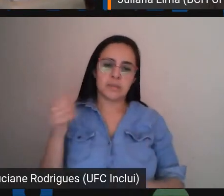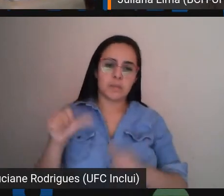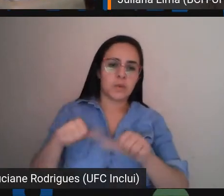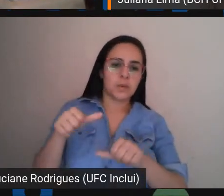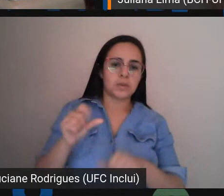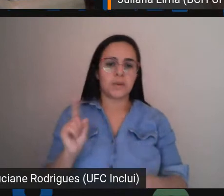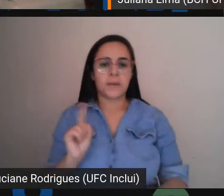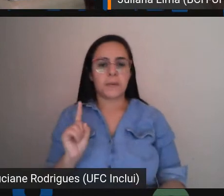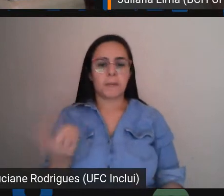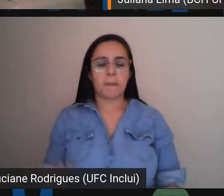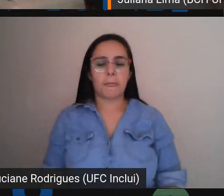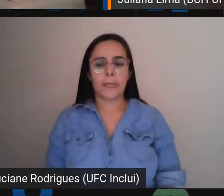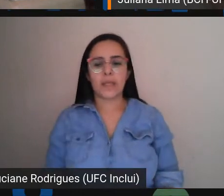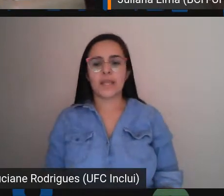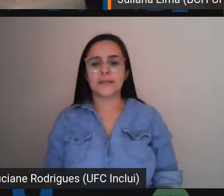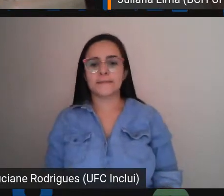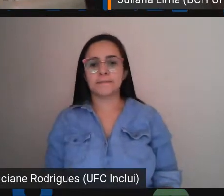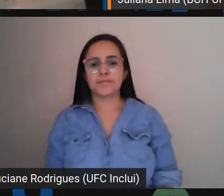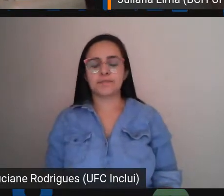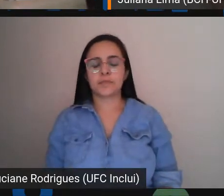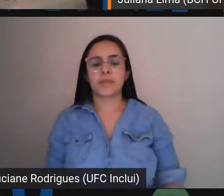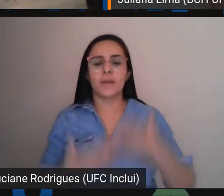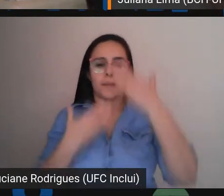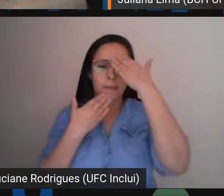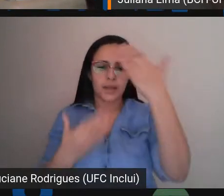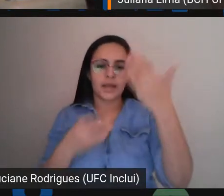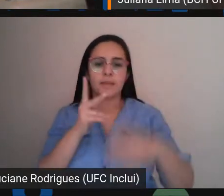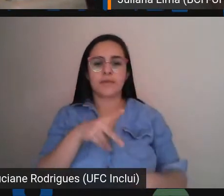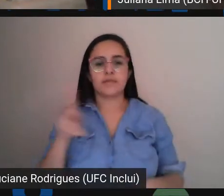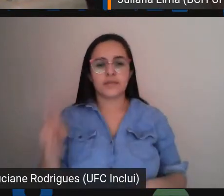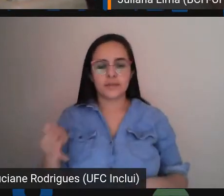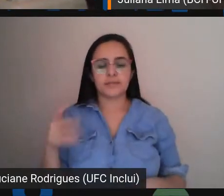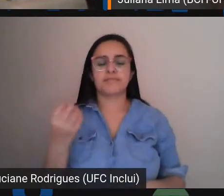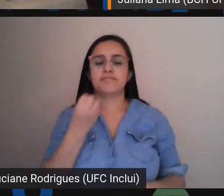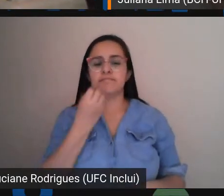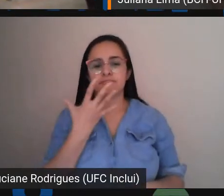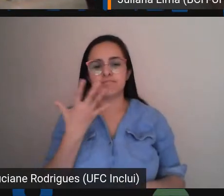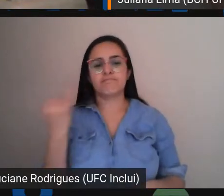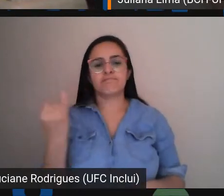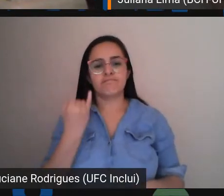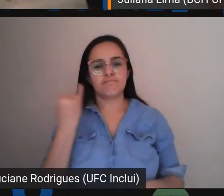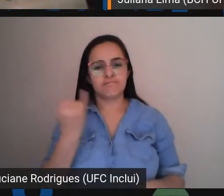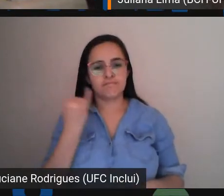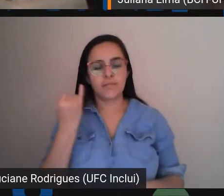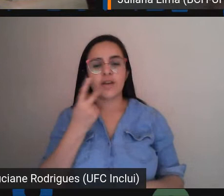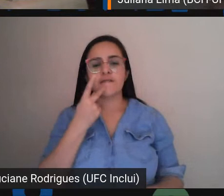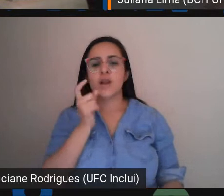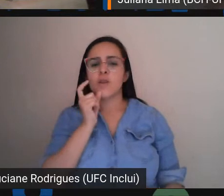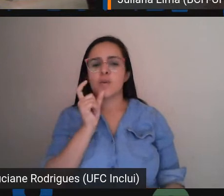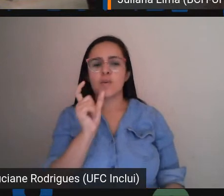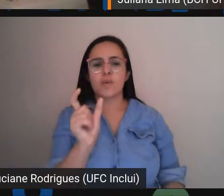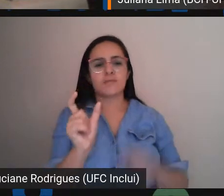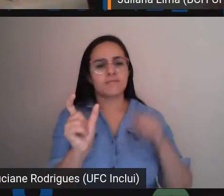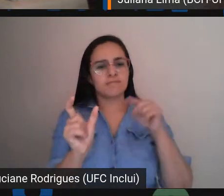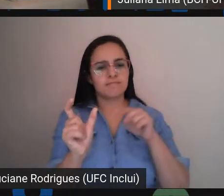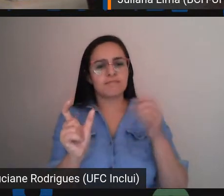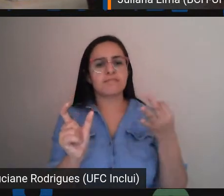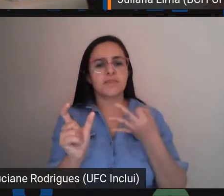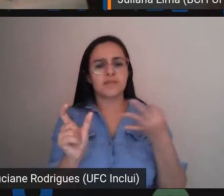Obrigada, professora. Inclusive, foi excelente essa sua colocação e até disse uma palavra-chave aí, que